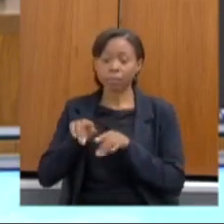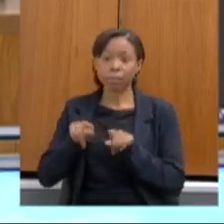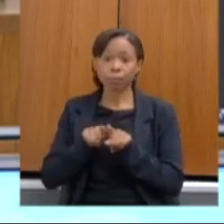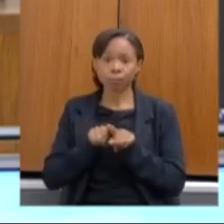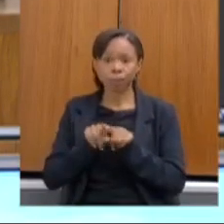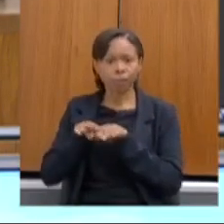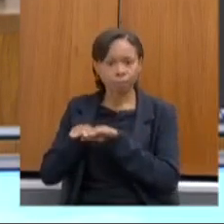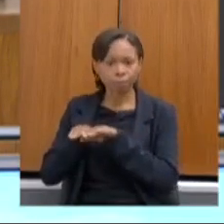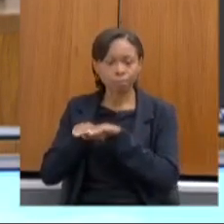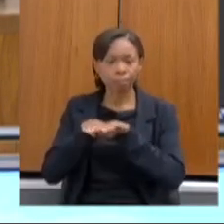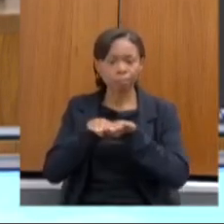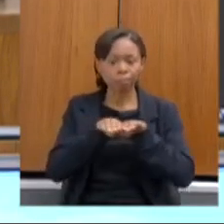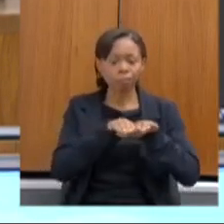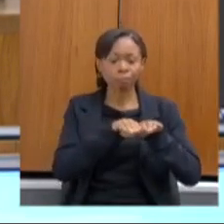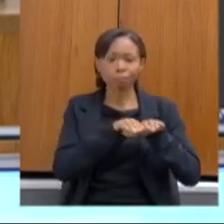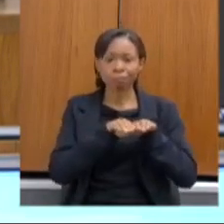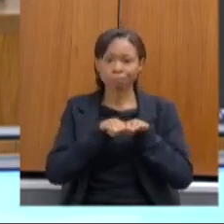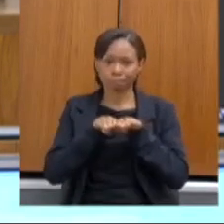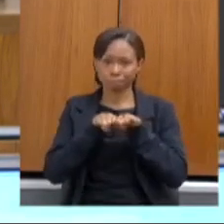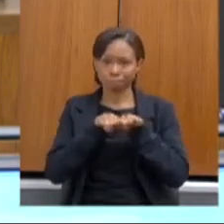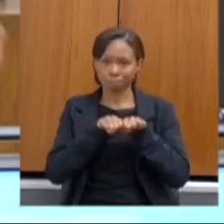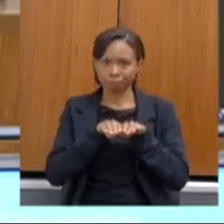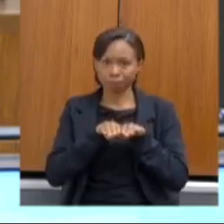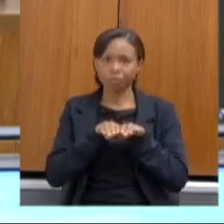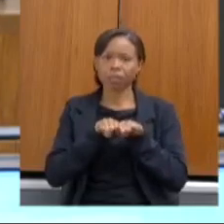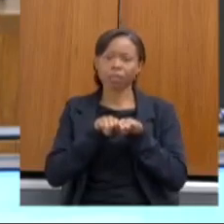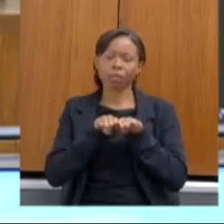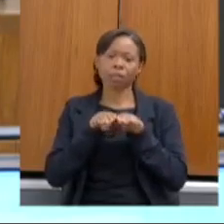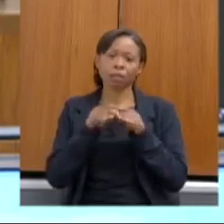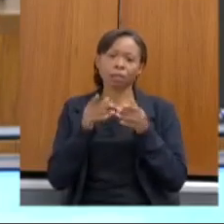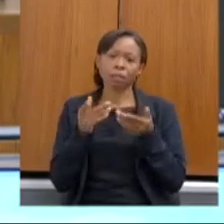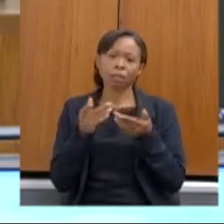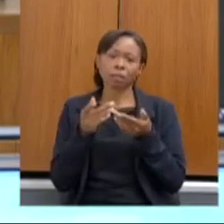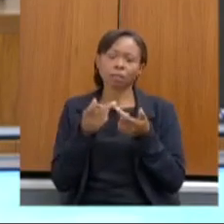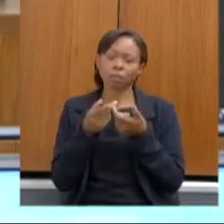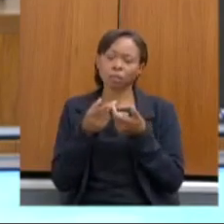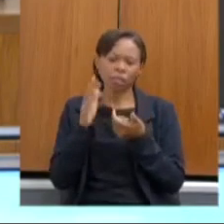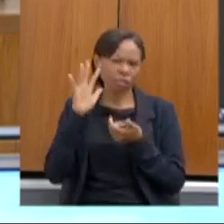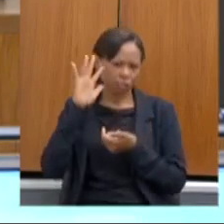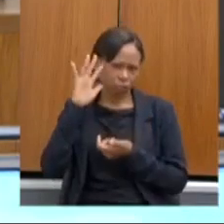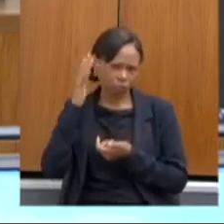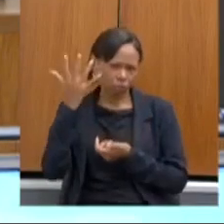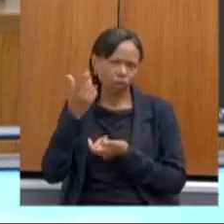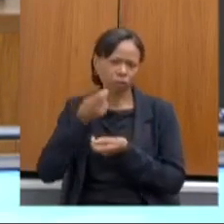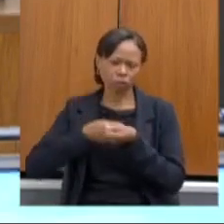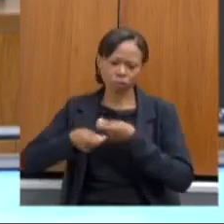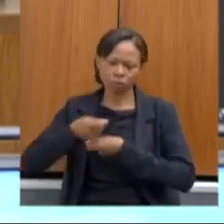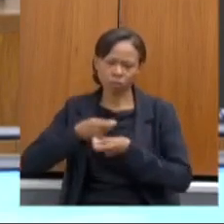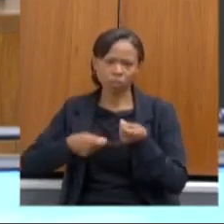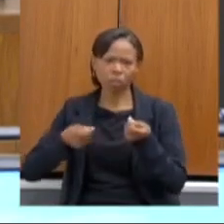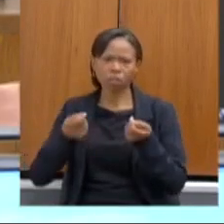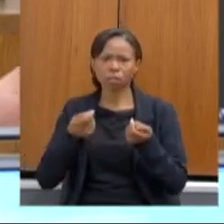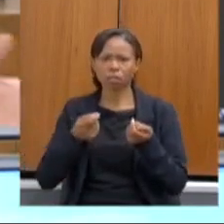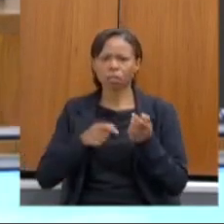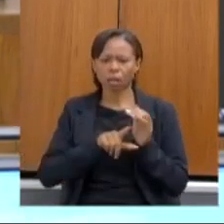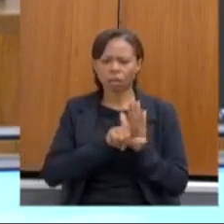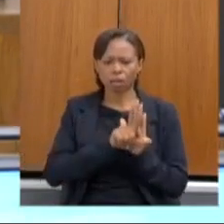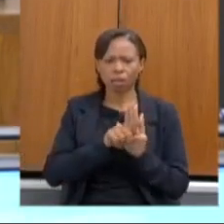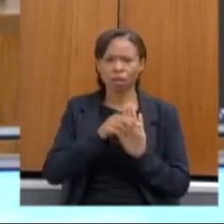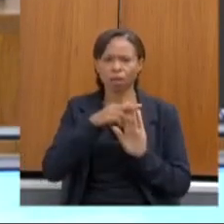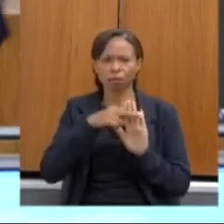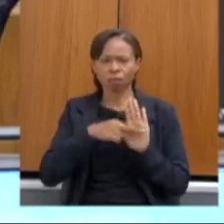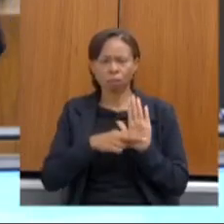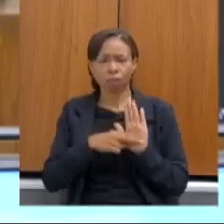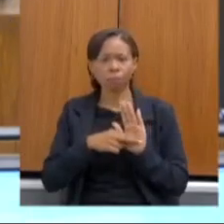de efeitos de decisões administrativas Impacto regulatório Minas Gerais